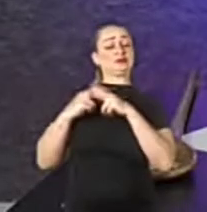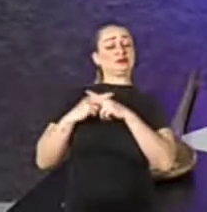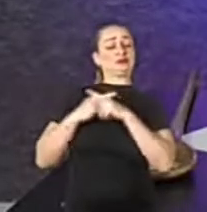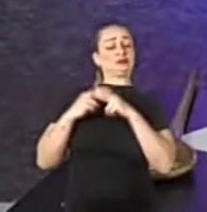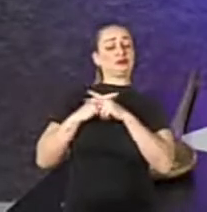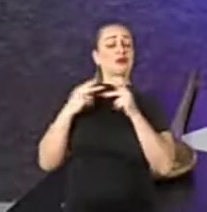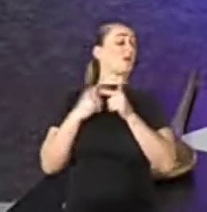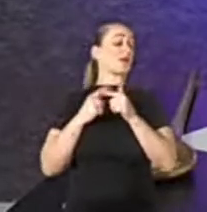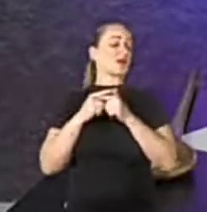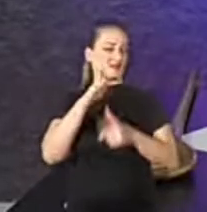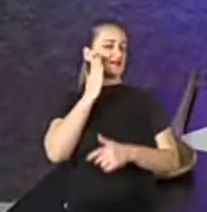daqui a pouquinho